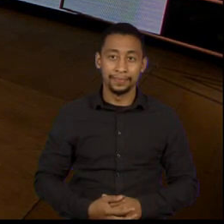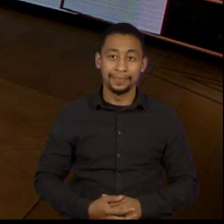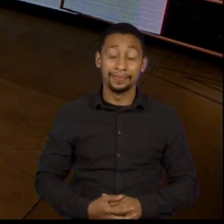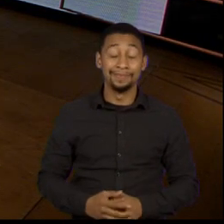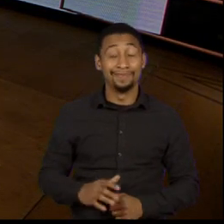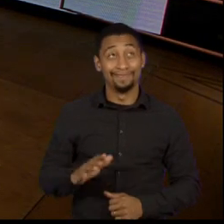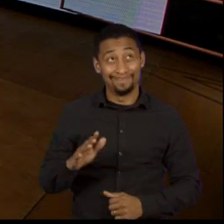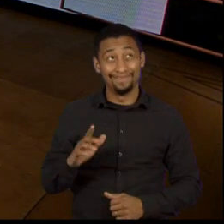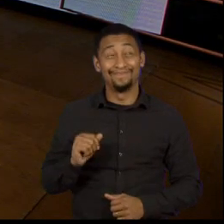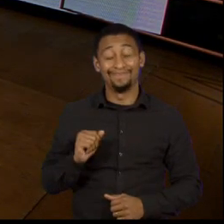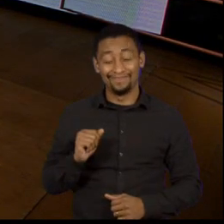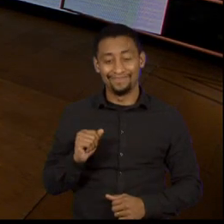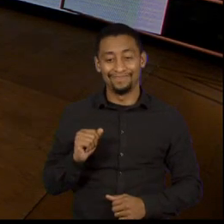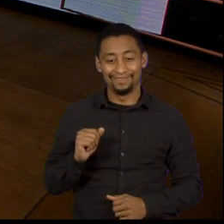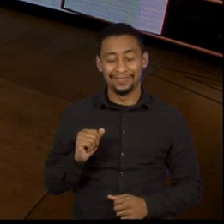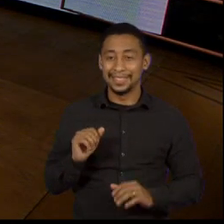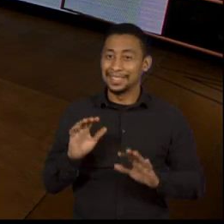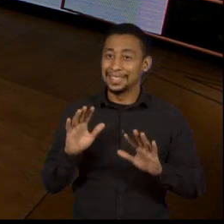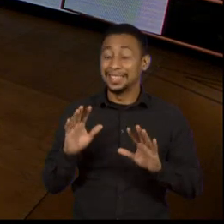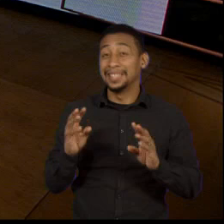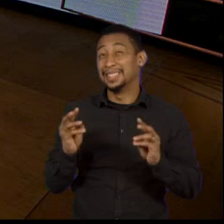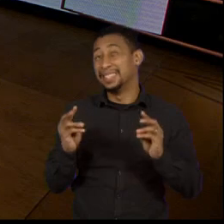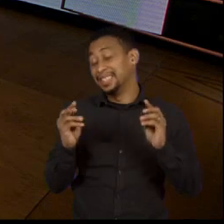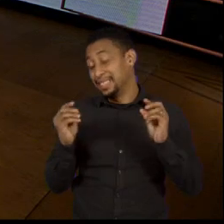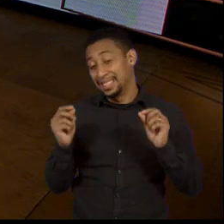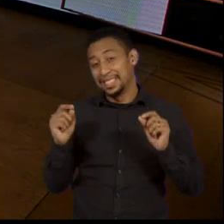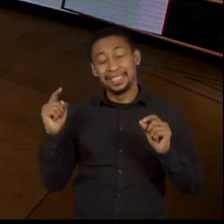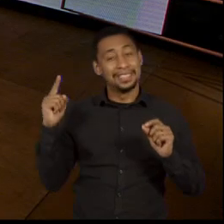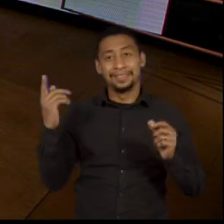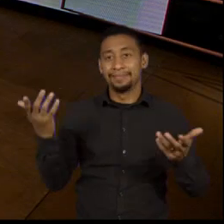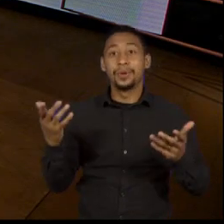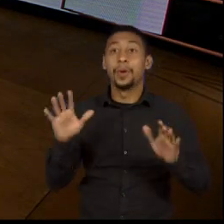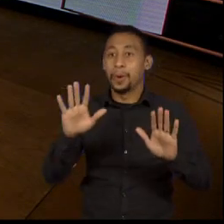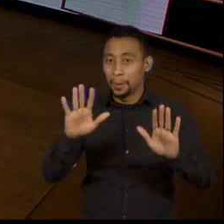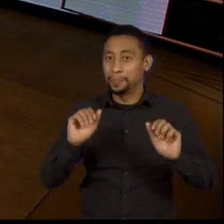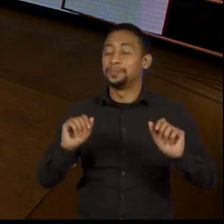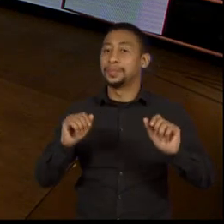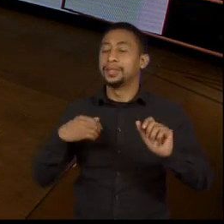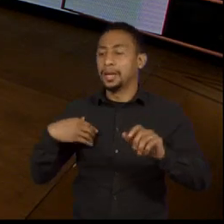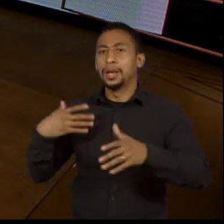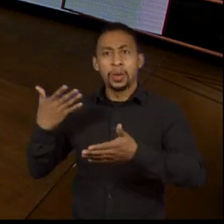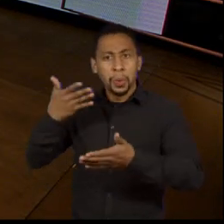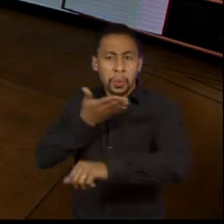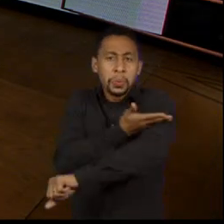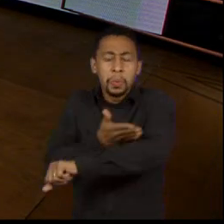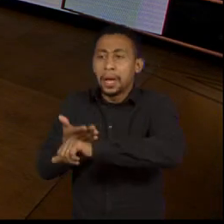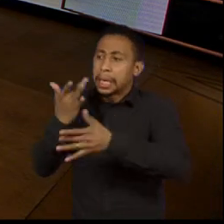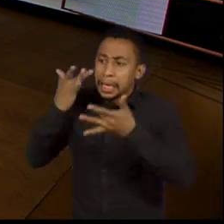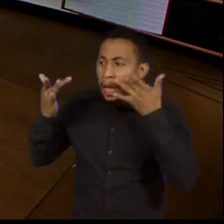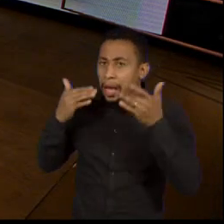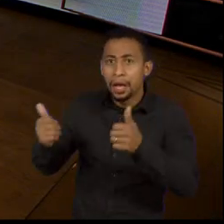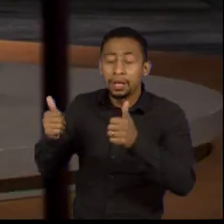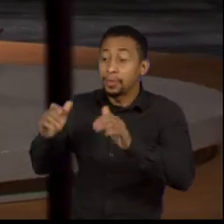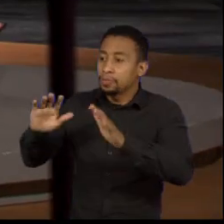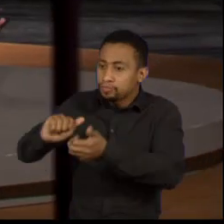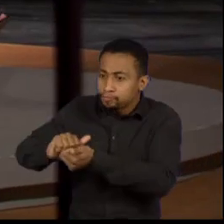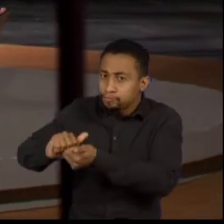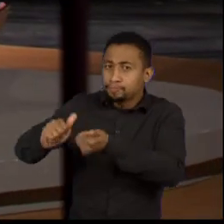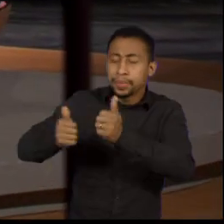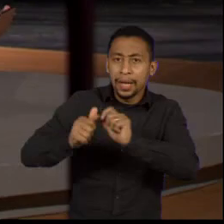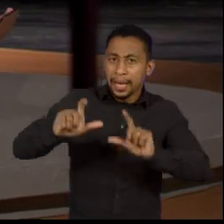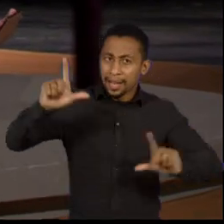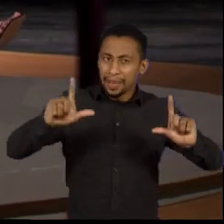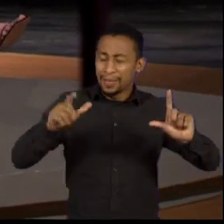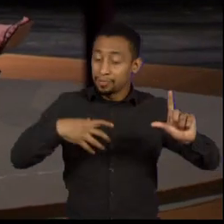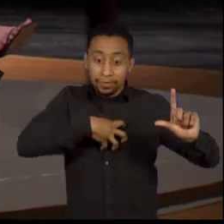Puxa vida, foi uma, assim, teve um lado que foi maravilhoso, foi quase um tratamento de choque, sabe, a